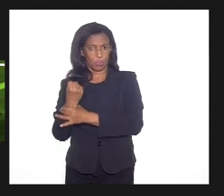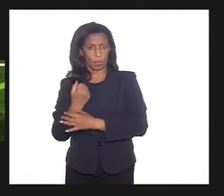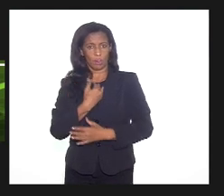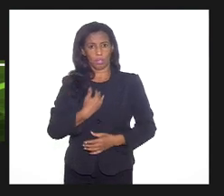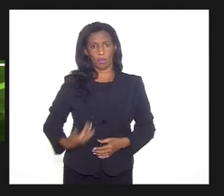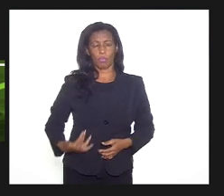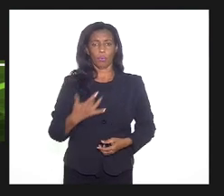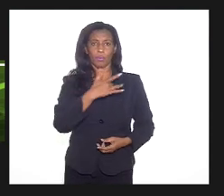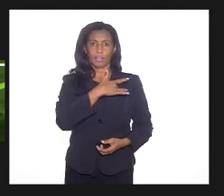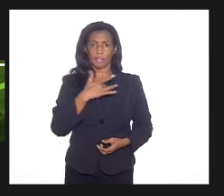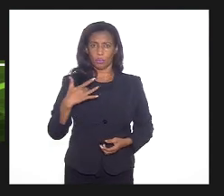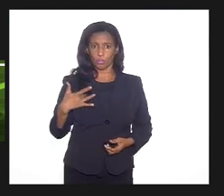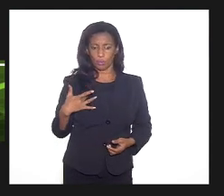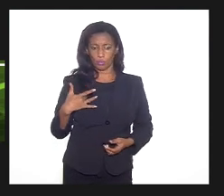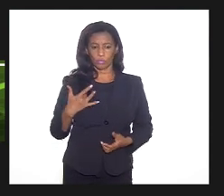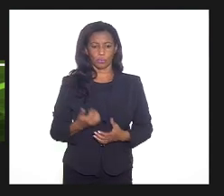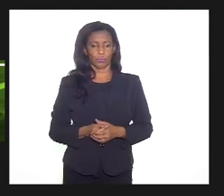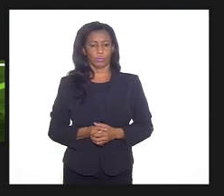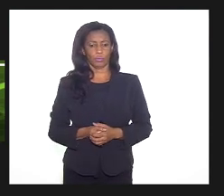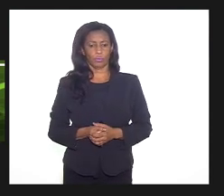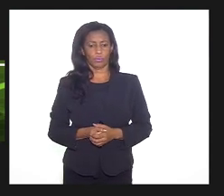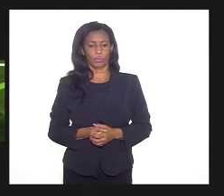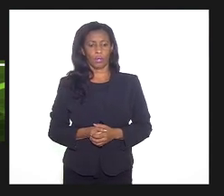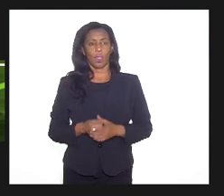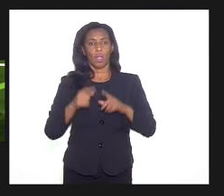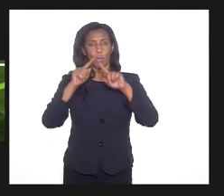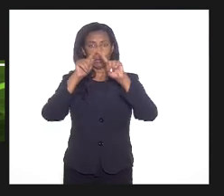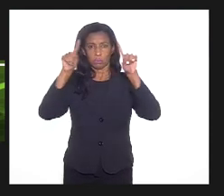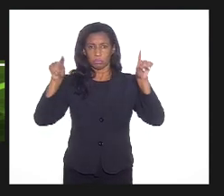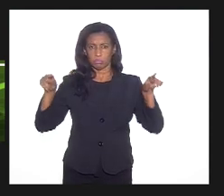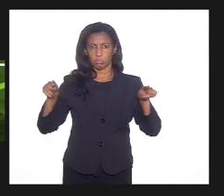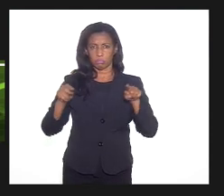pública, saúde, é um quadro mostrando